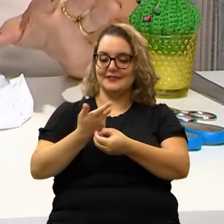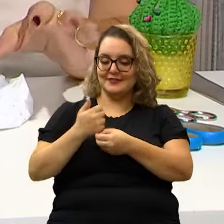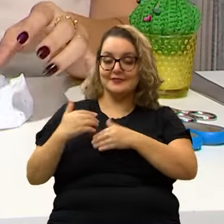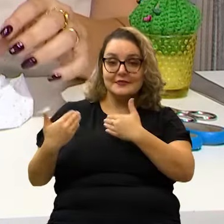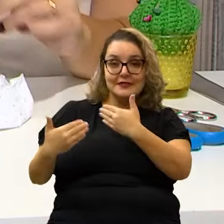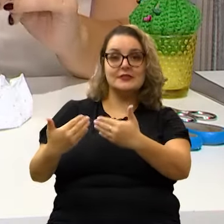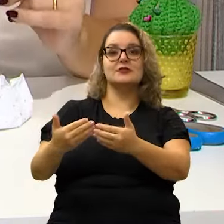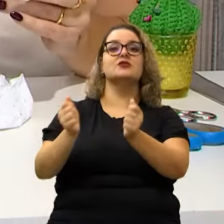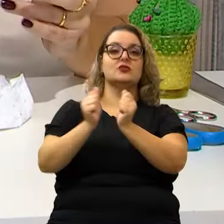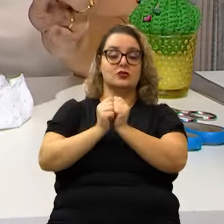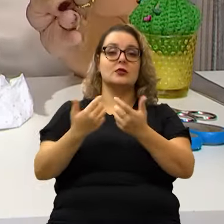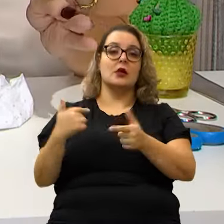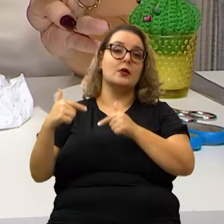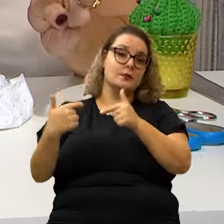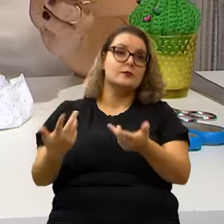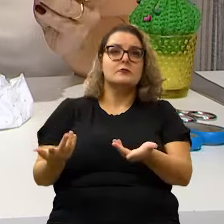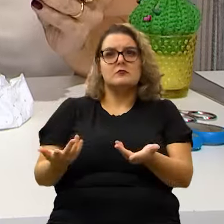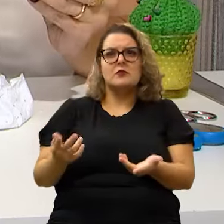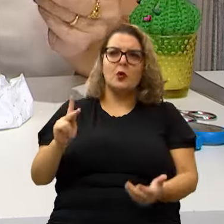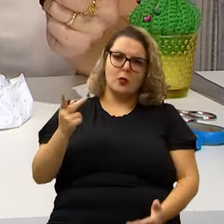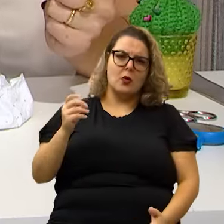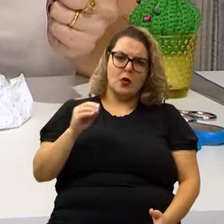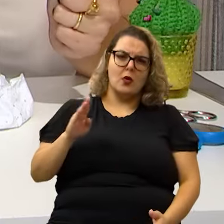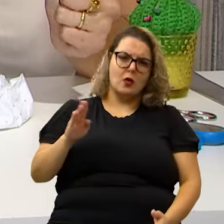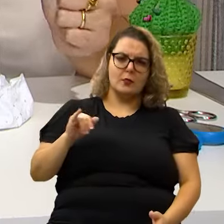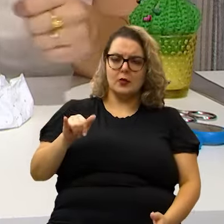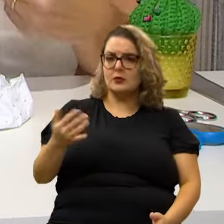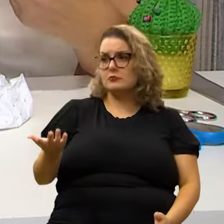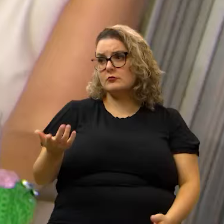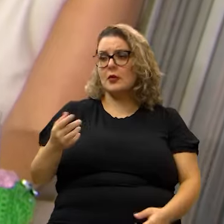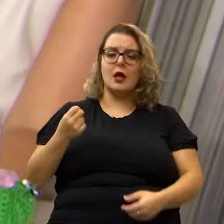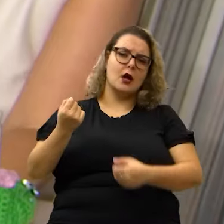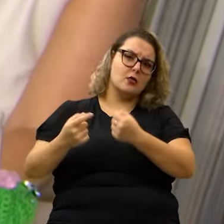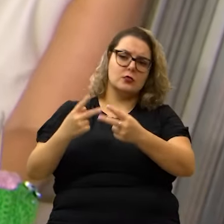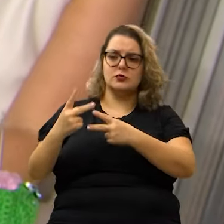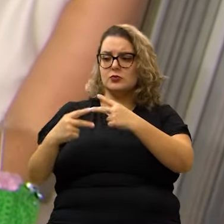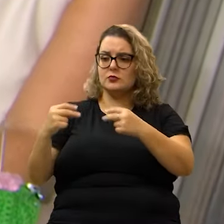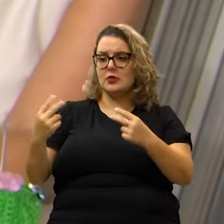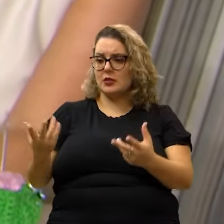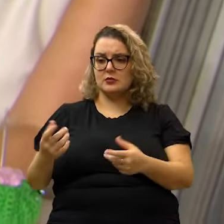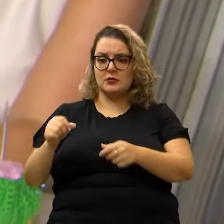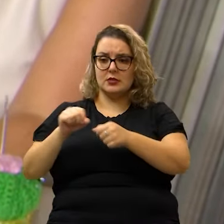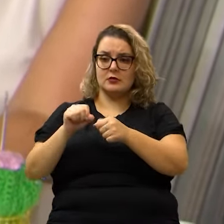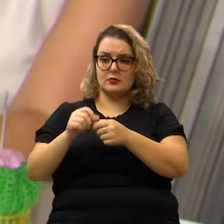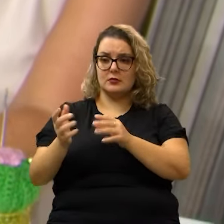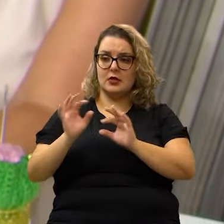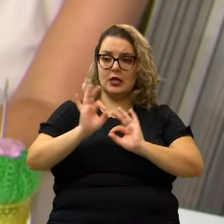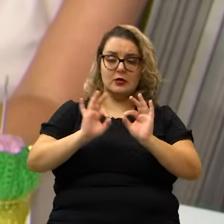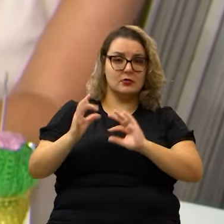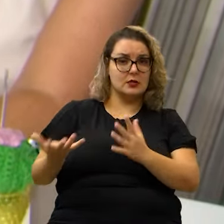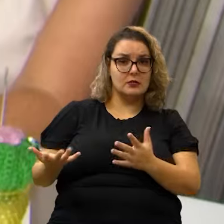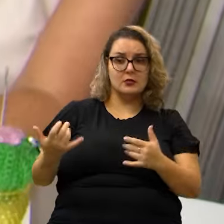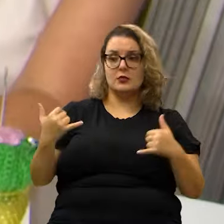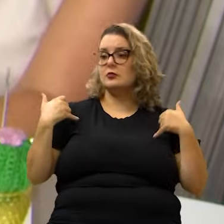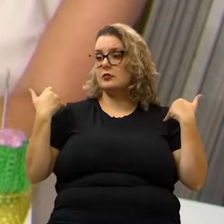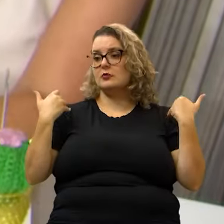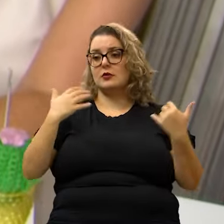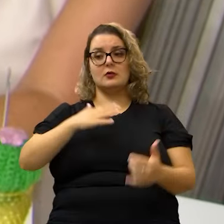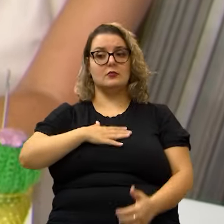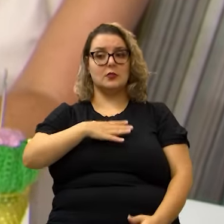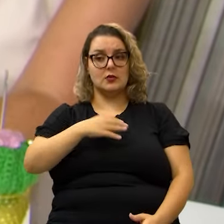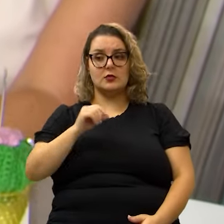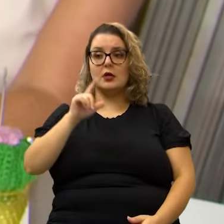acompanhou minha vida toda, então eu trabalhava mais como hobby, né? Fazia alguns presentes, alguns decoração dos aniversários